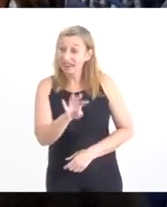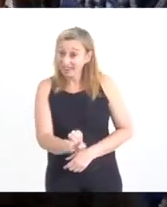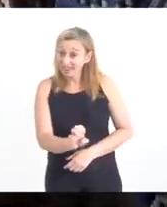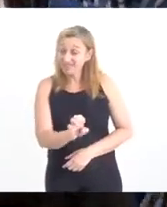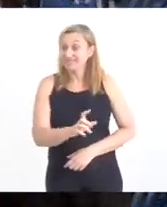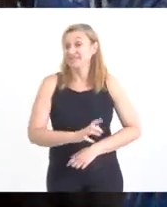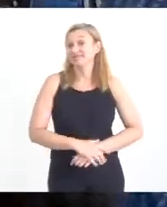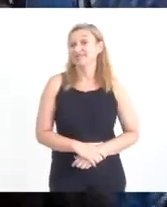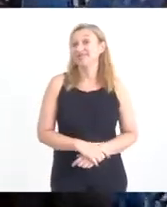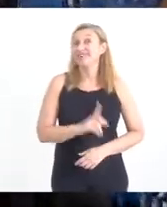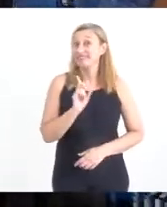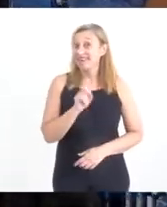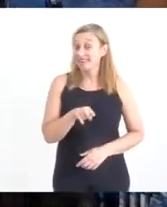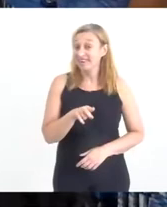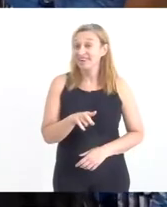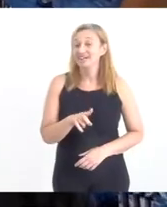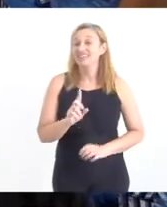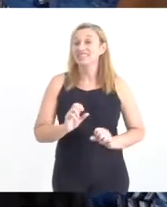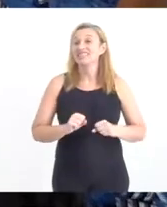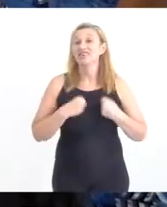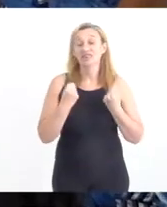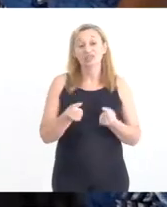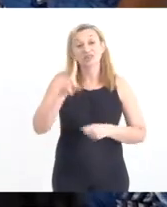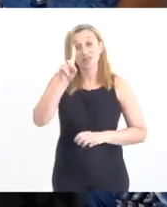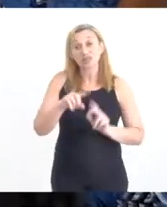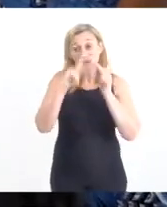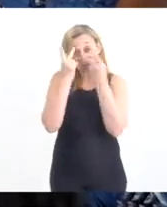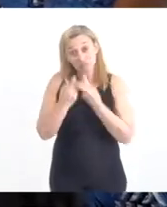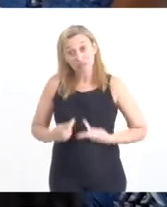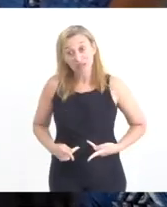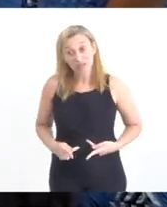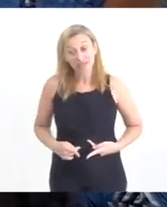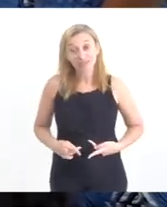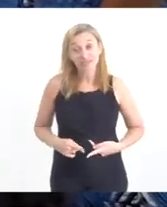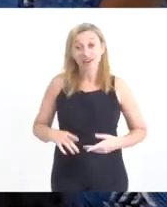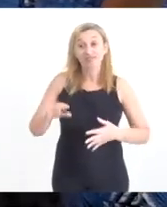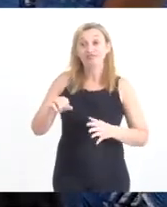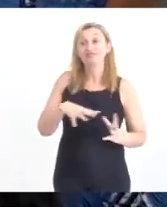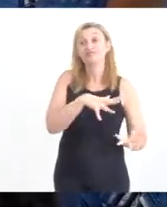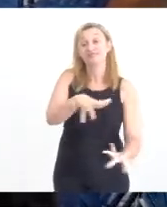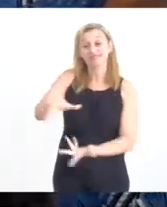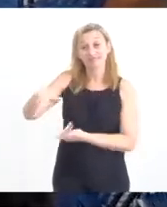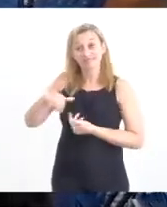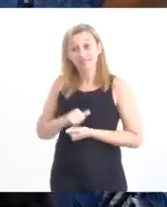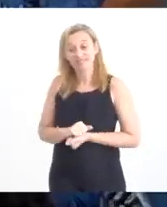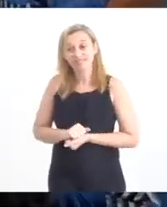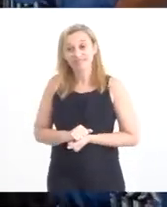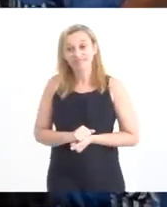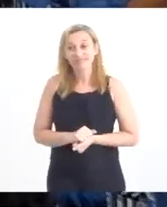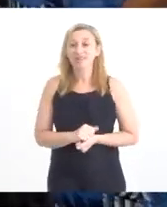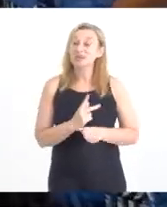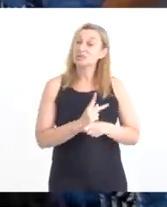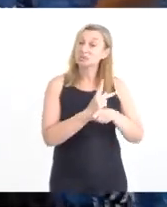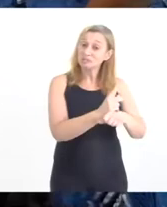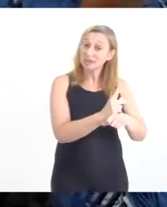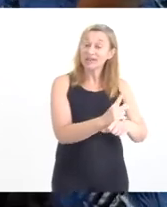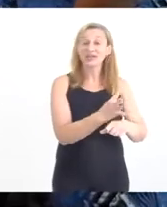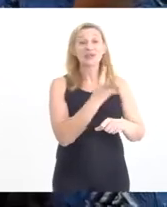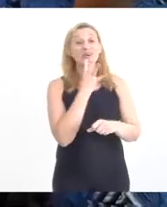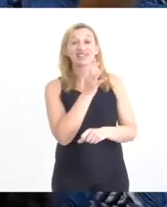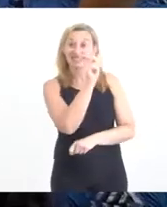defendes que é defensora de direitos humanos internacional fez do prêmio que